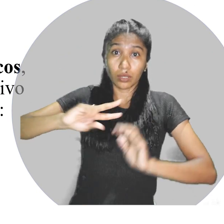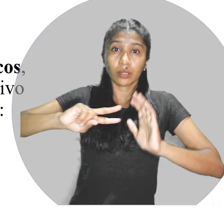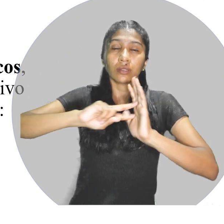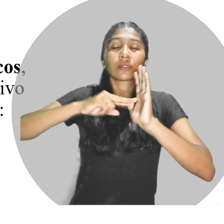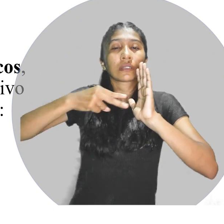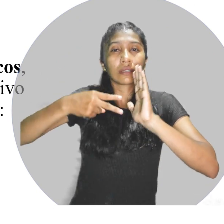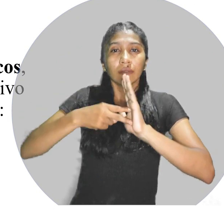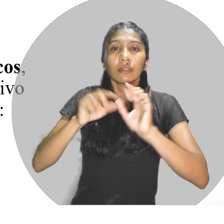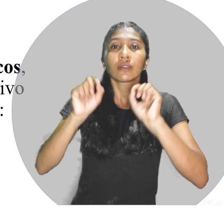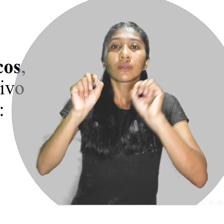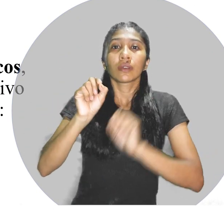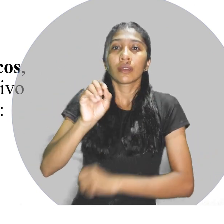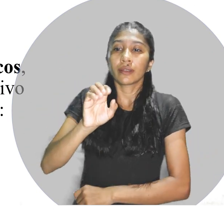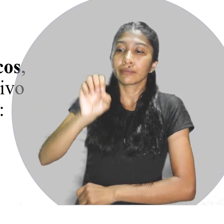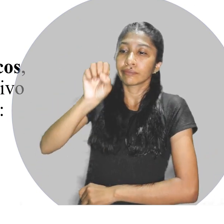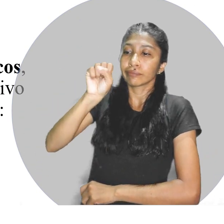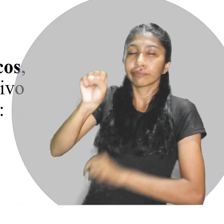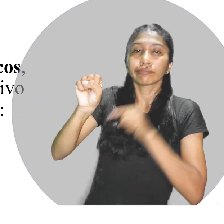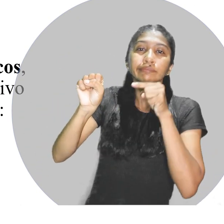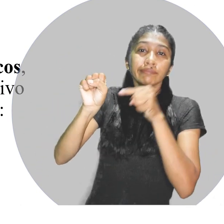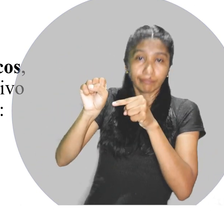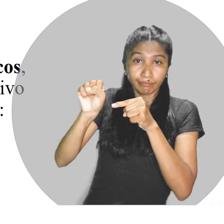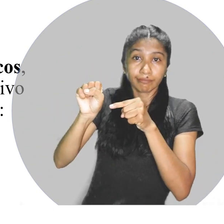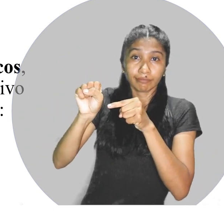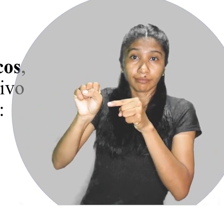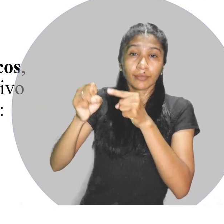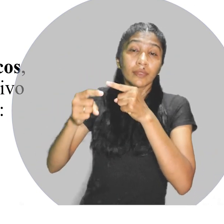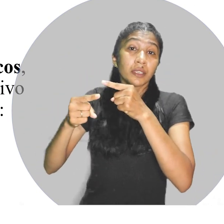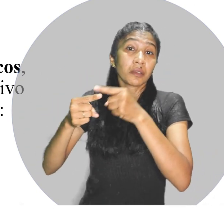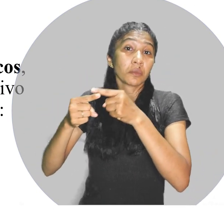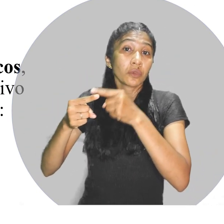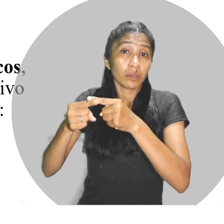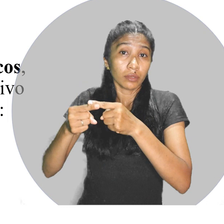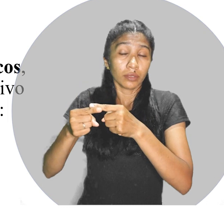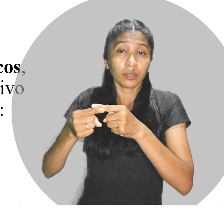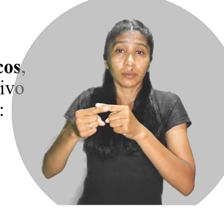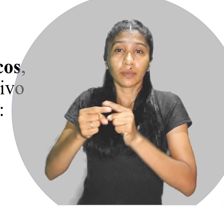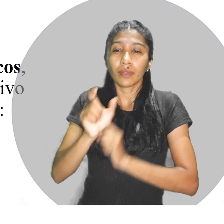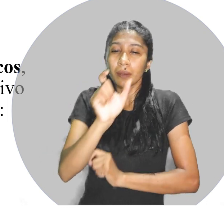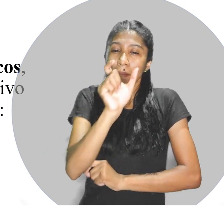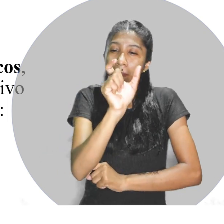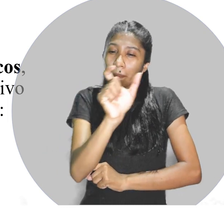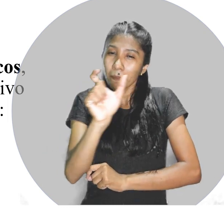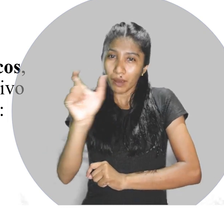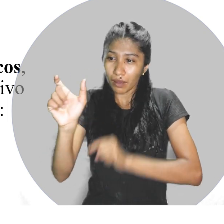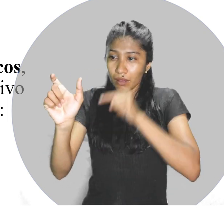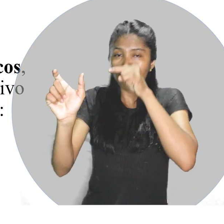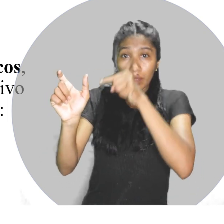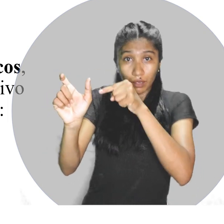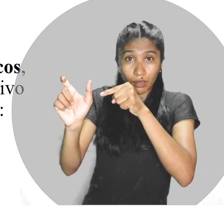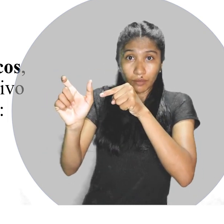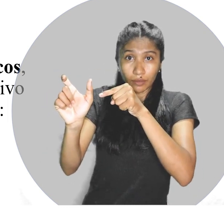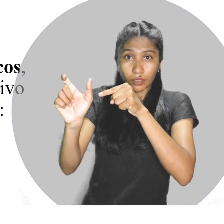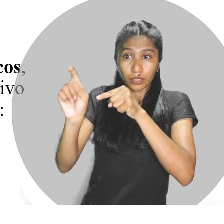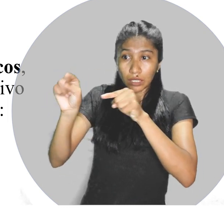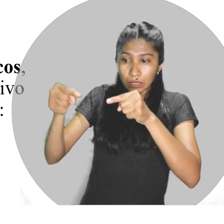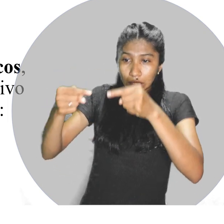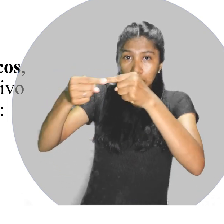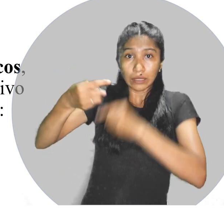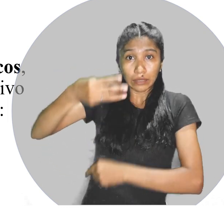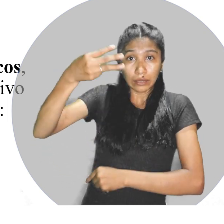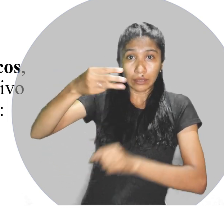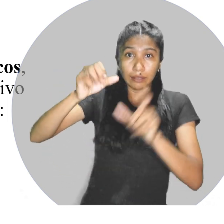à letra S. Isto significa dizer que as palavras sigmáticas da